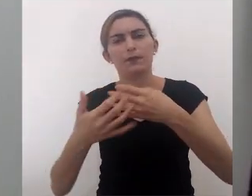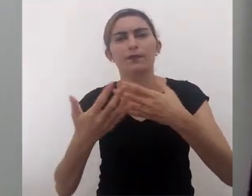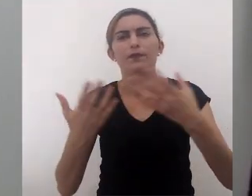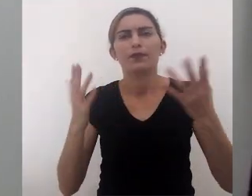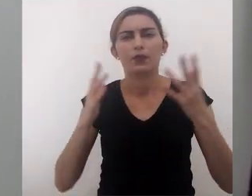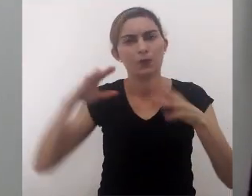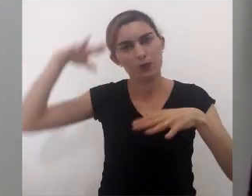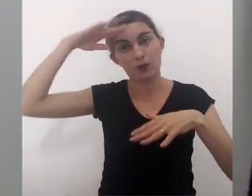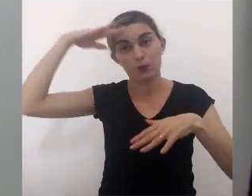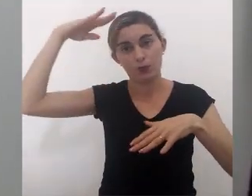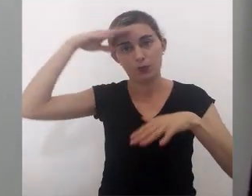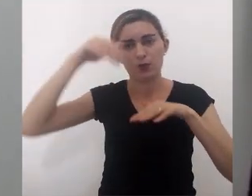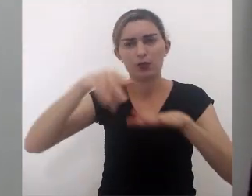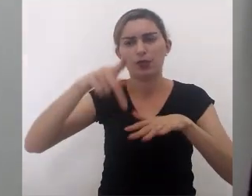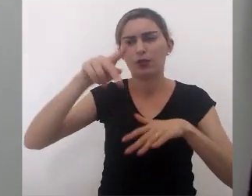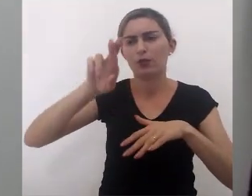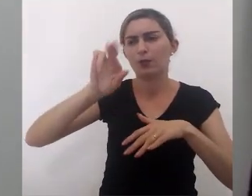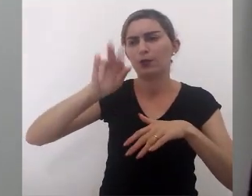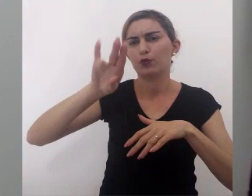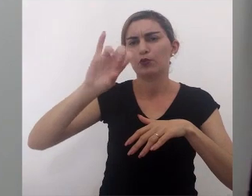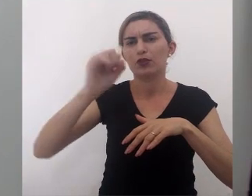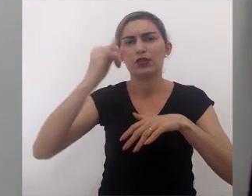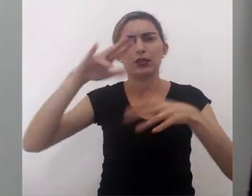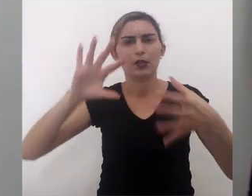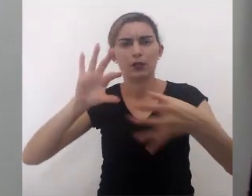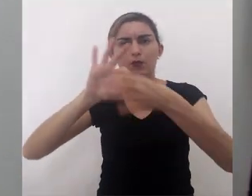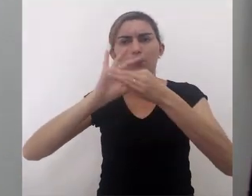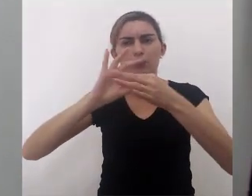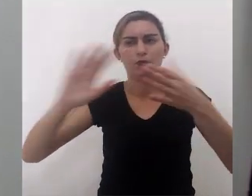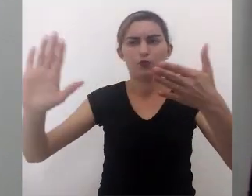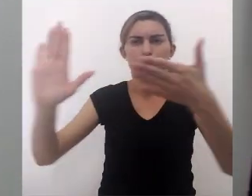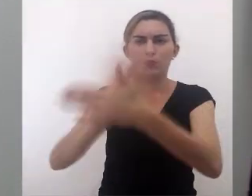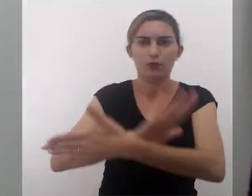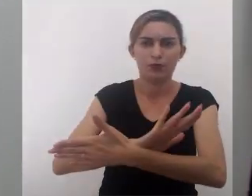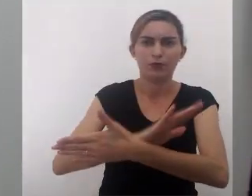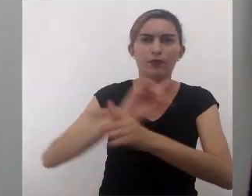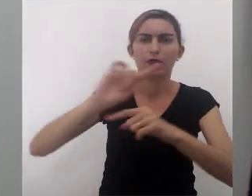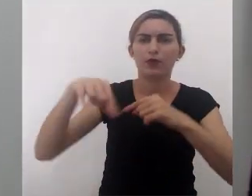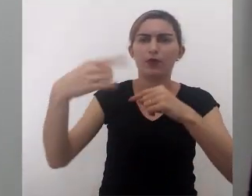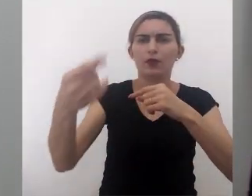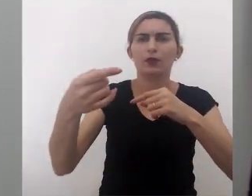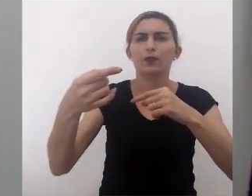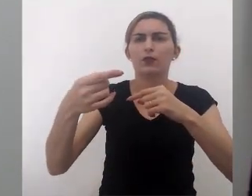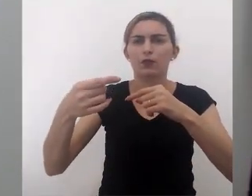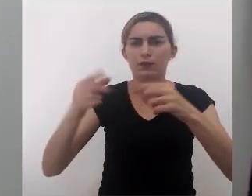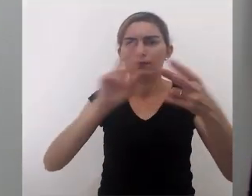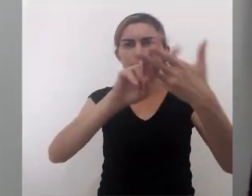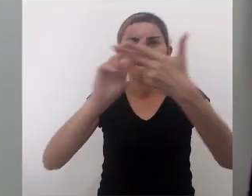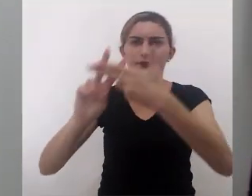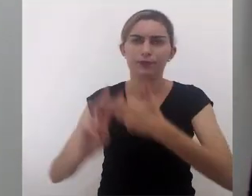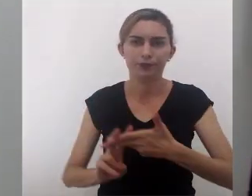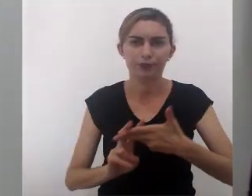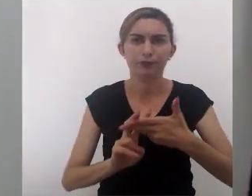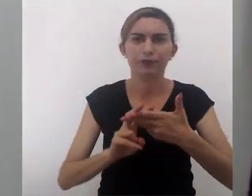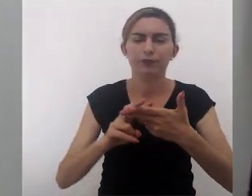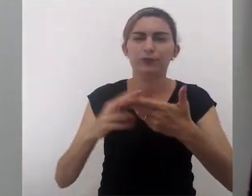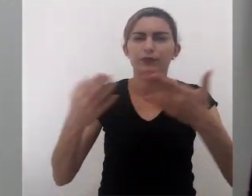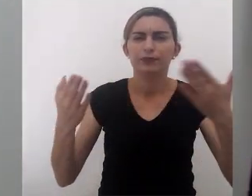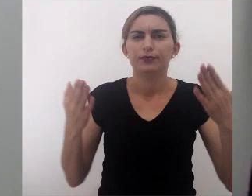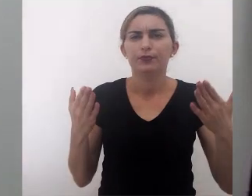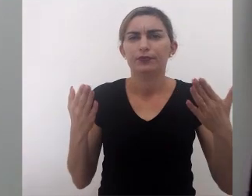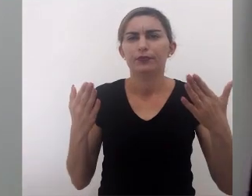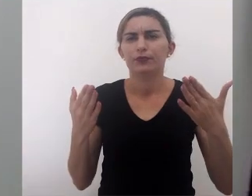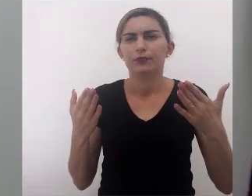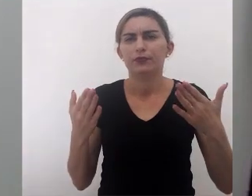então, o exército prusiano se aliam para destruí-lo. E após tê-los prendido,